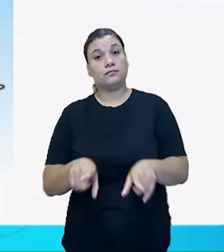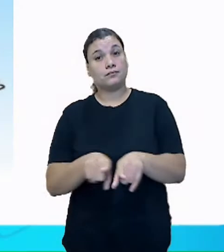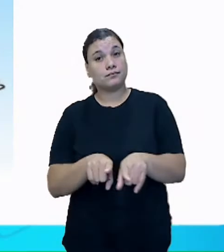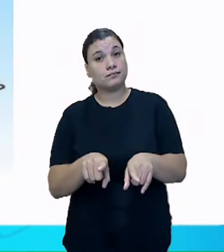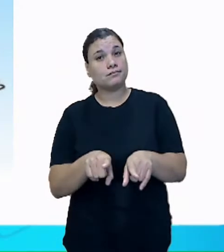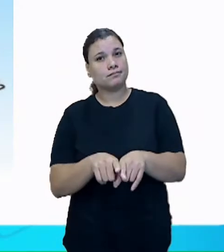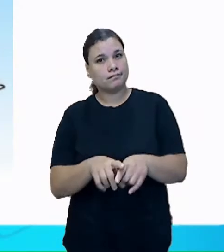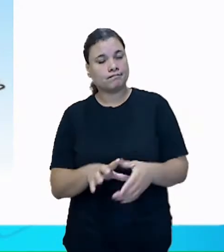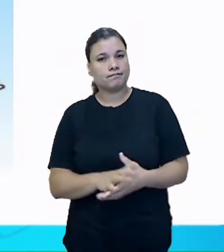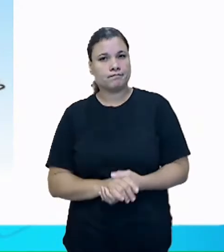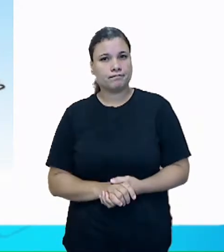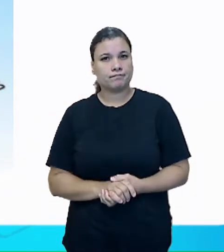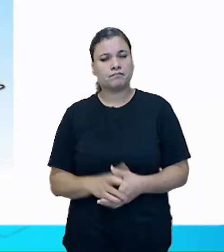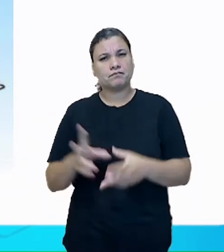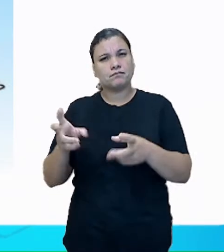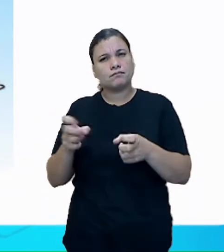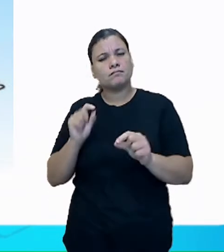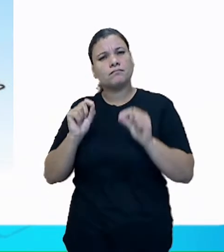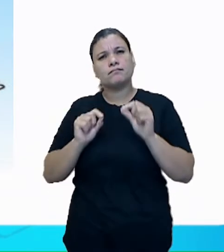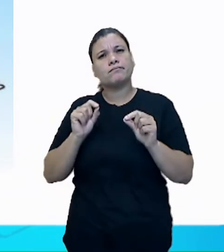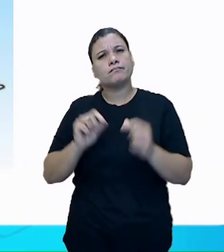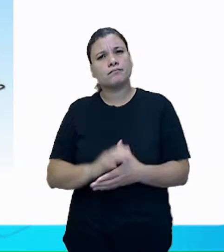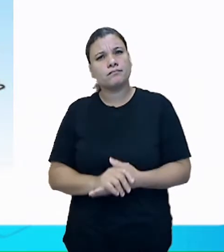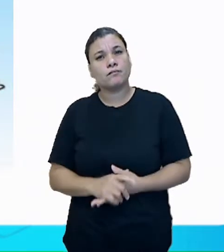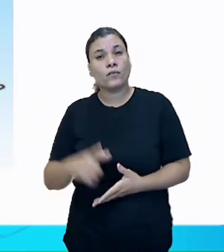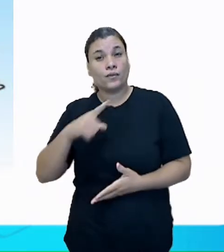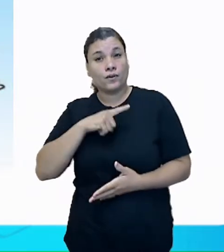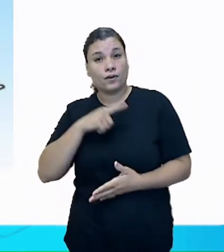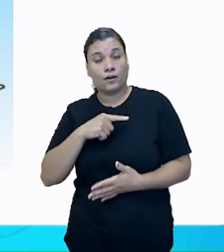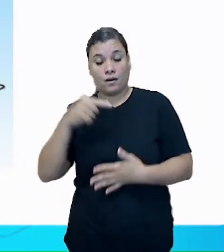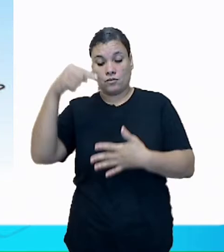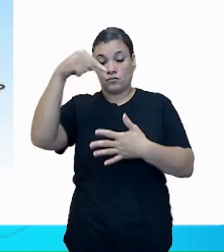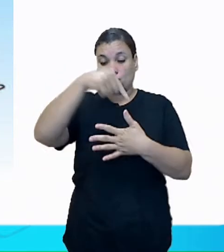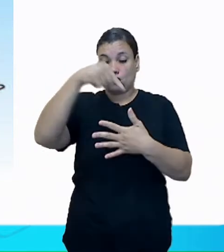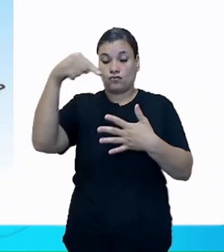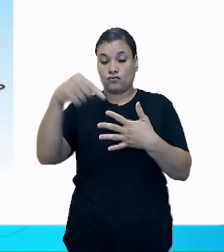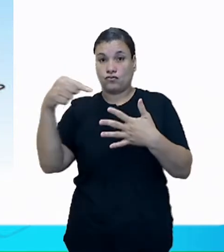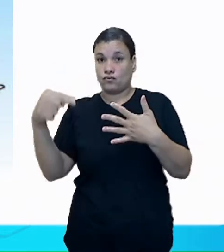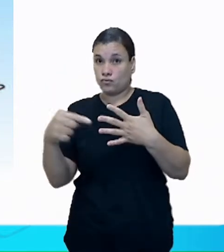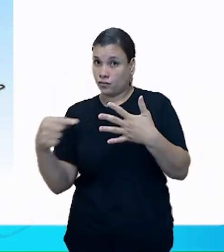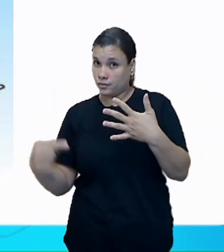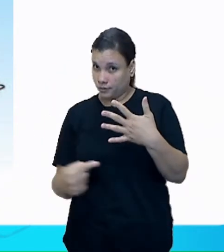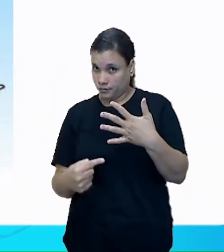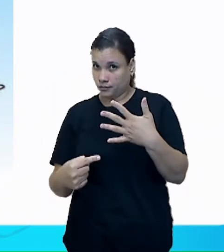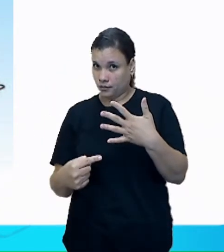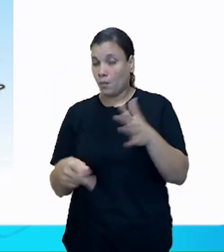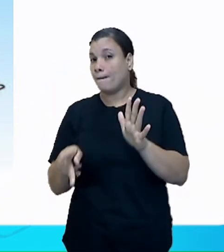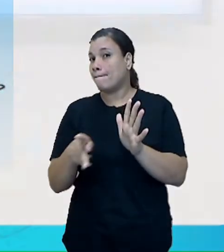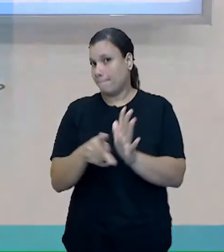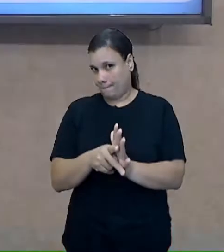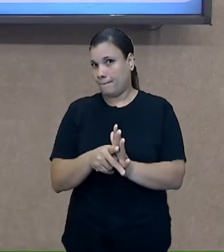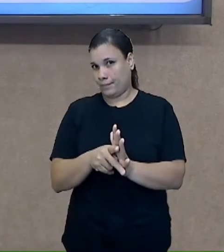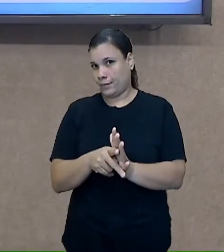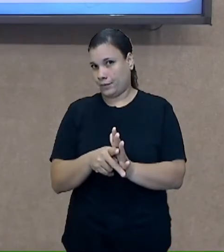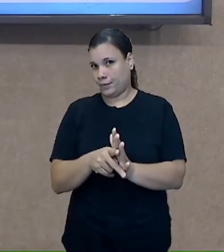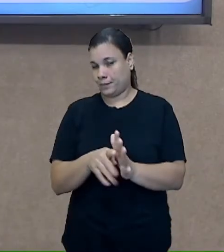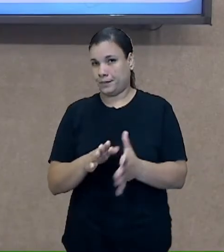gente divide estes seres? Os artrópodes, eles são